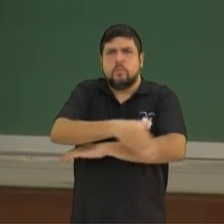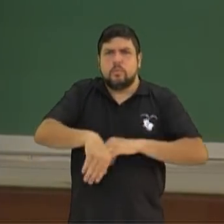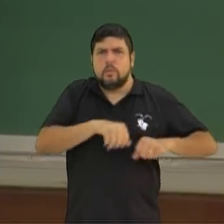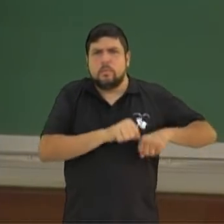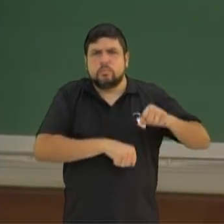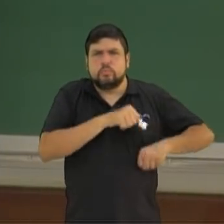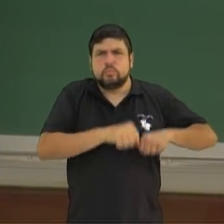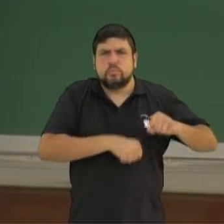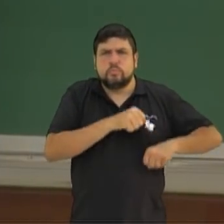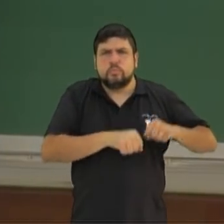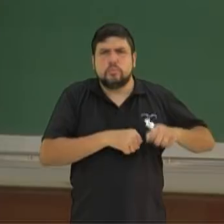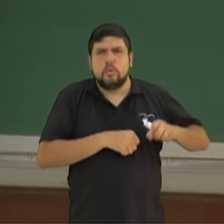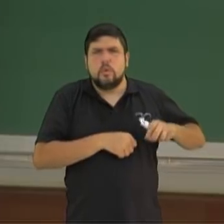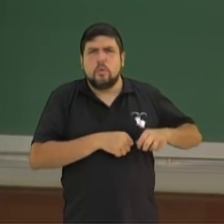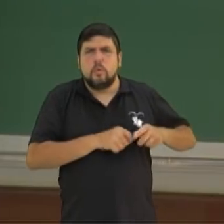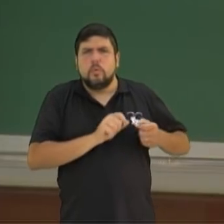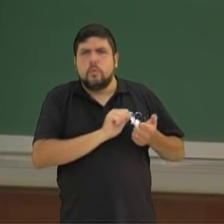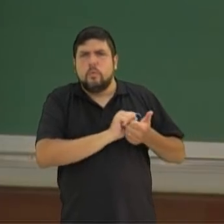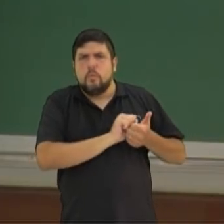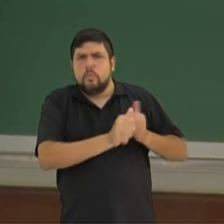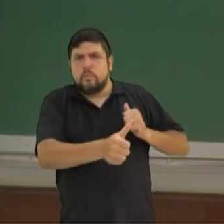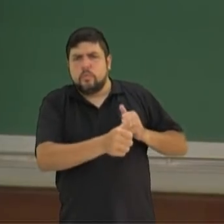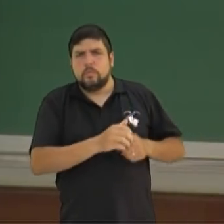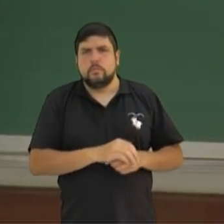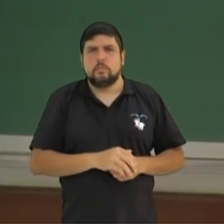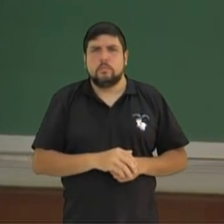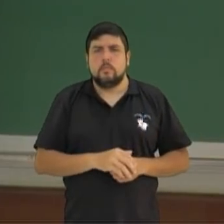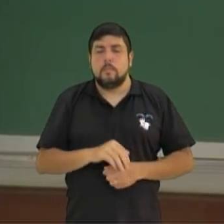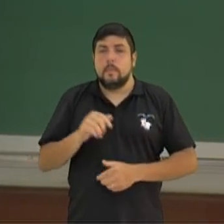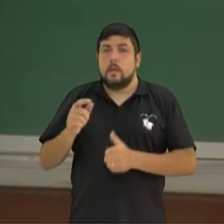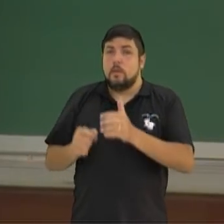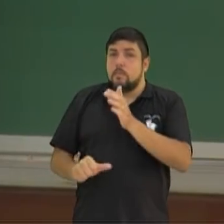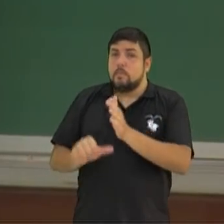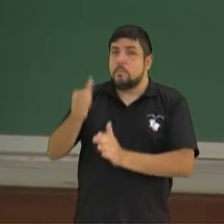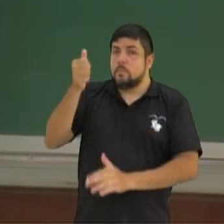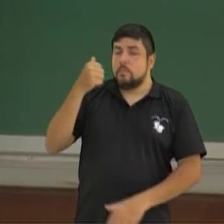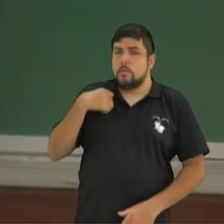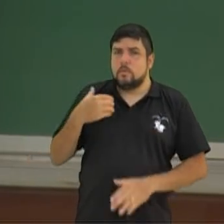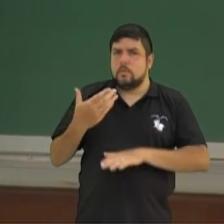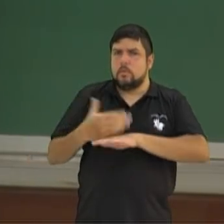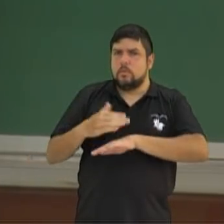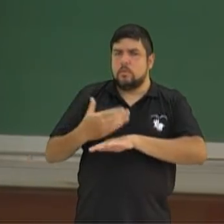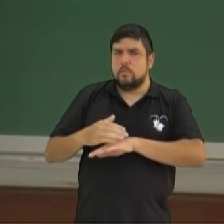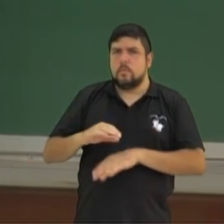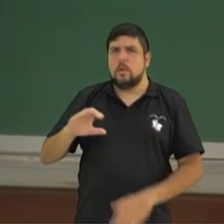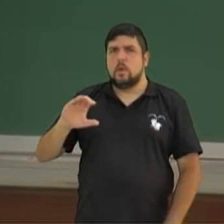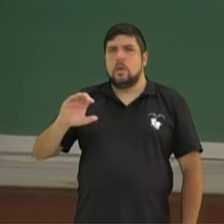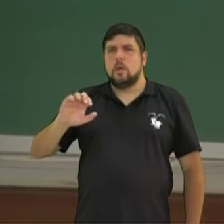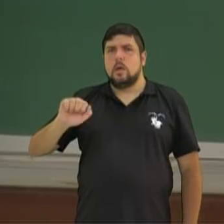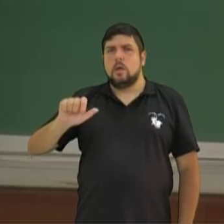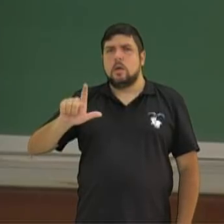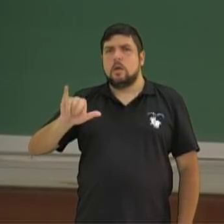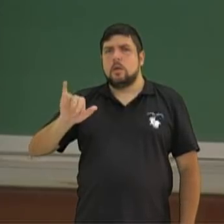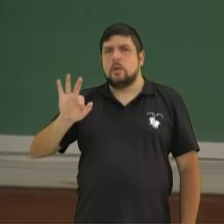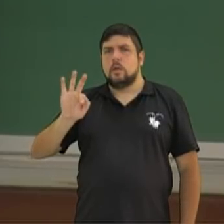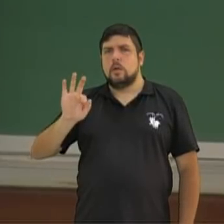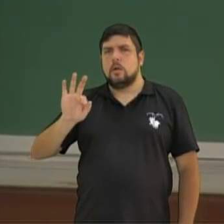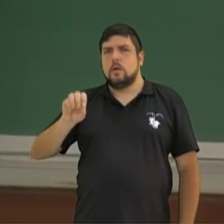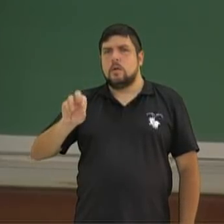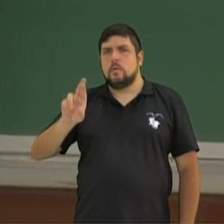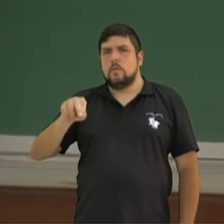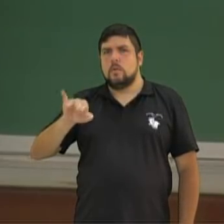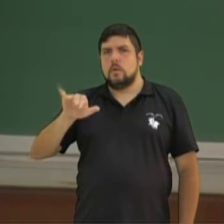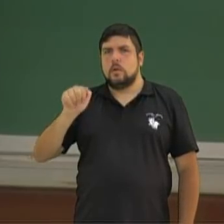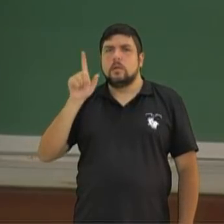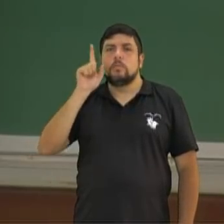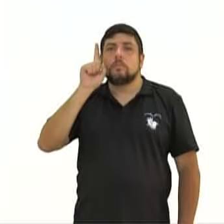bike. Inicialmente praticado na Califórnia no início dos anos 1950, passou a ganhar muitos